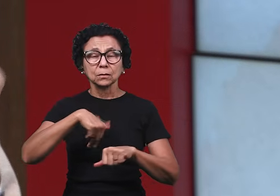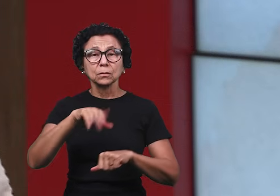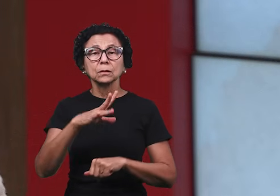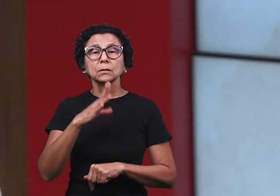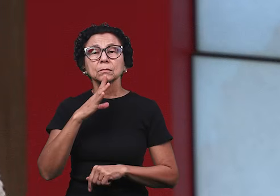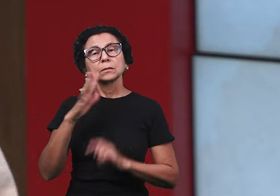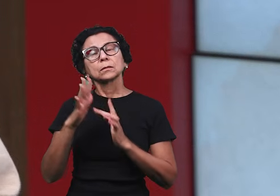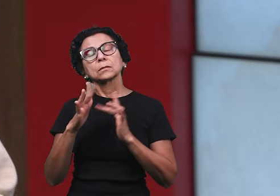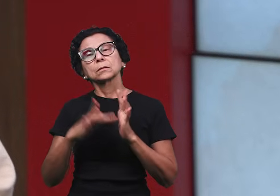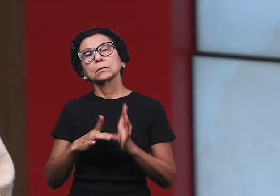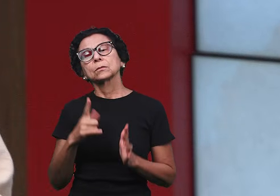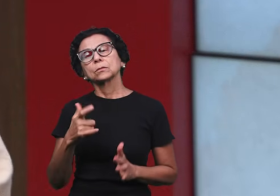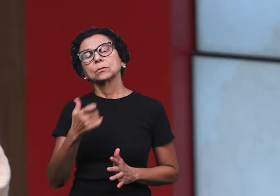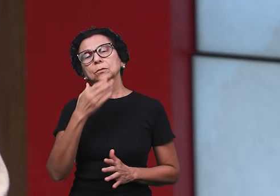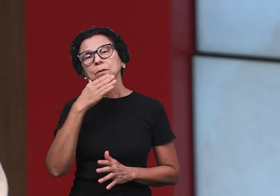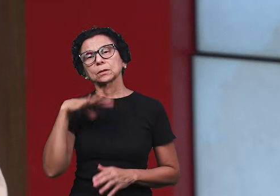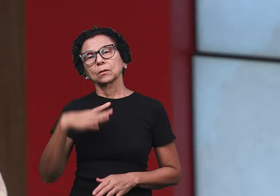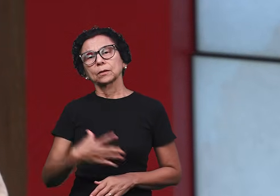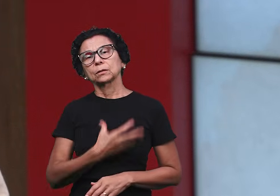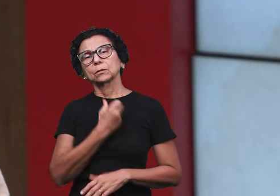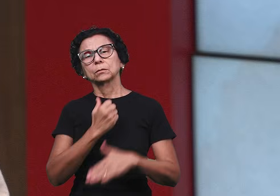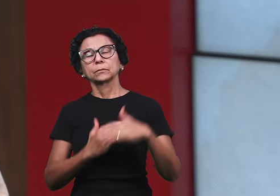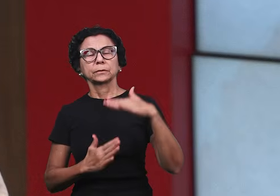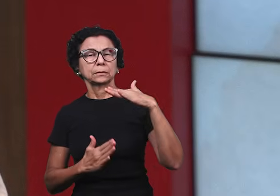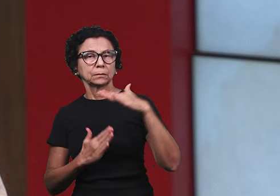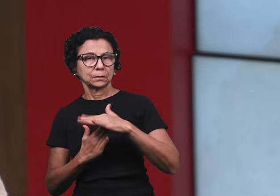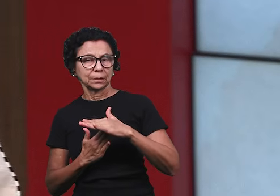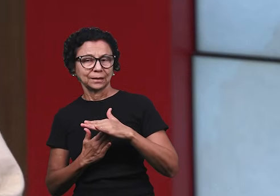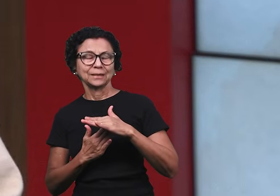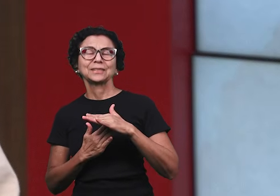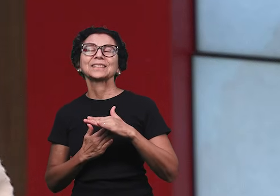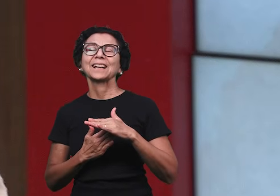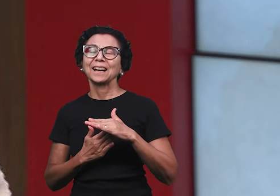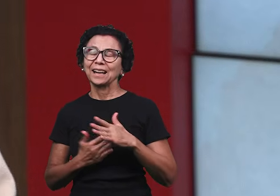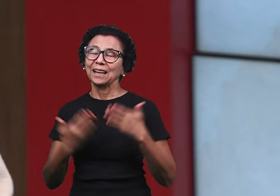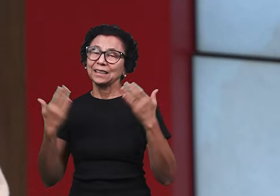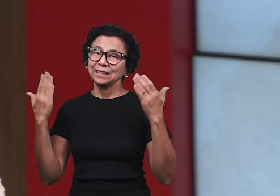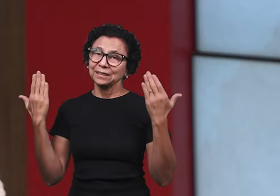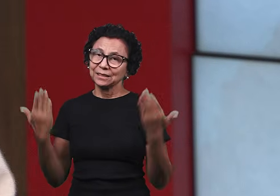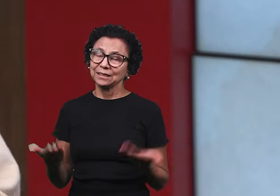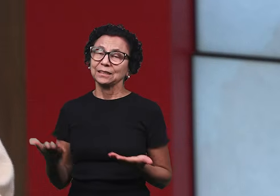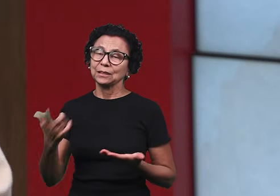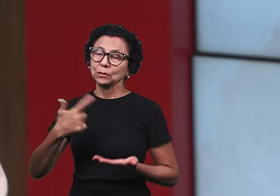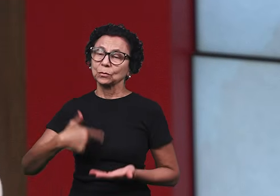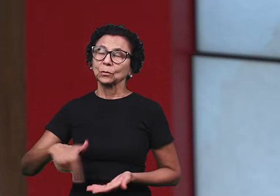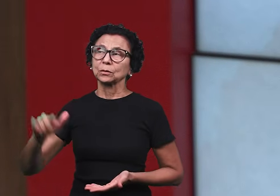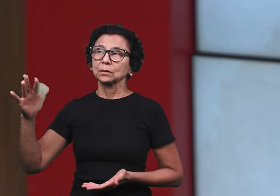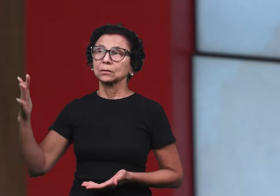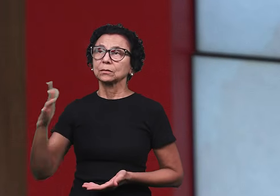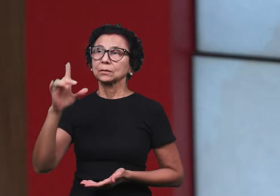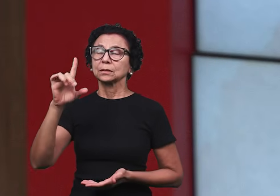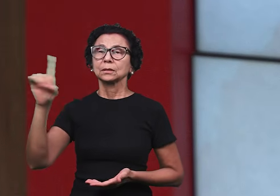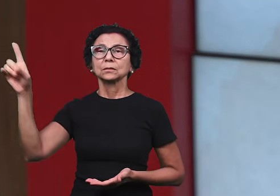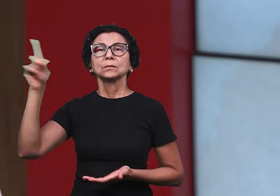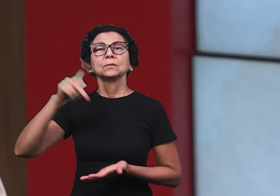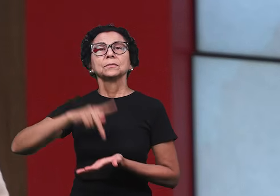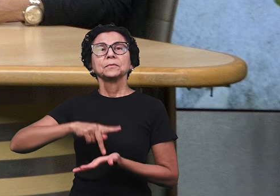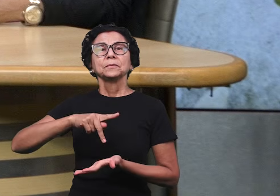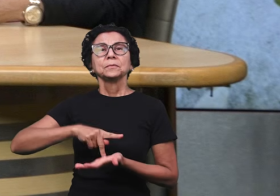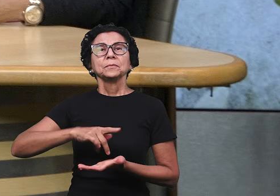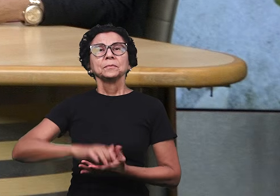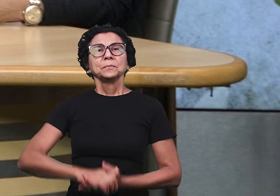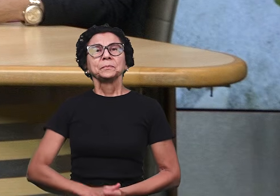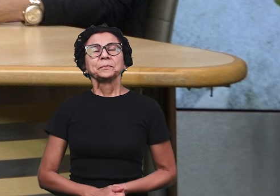que conheceriam Jesus como seu único e suficiente Salvador e ali renderiam a Ele toda a verdadeira adoração. E